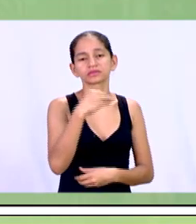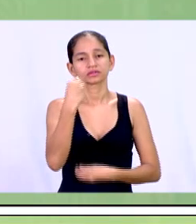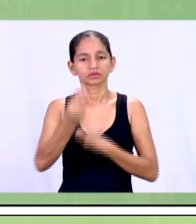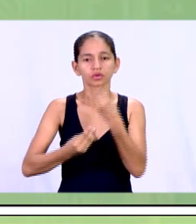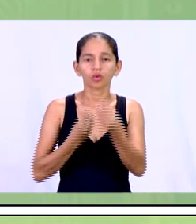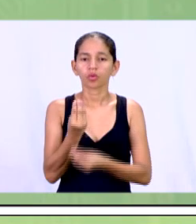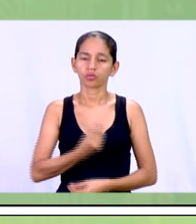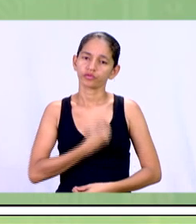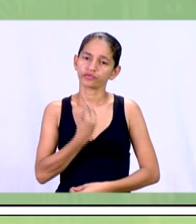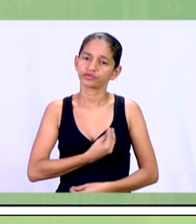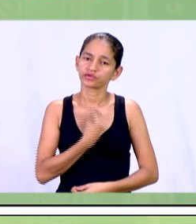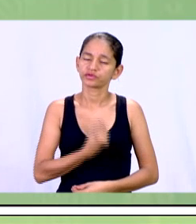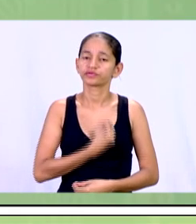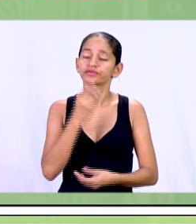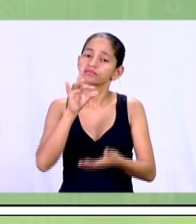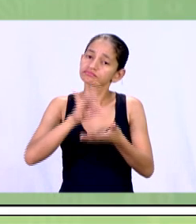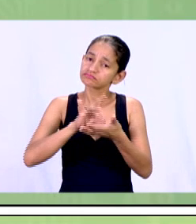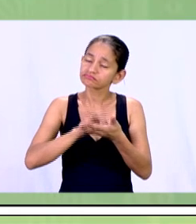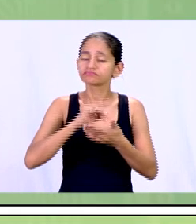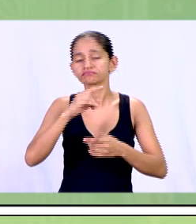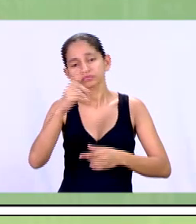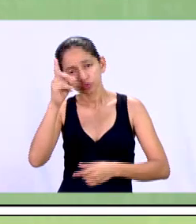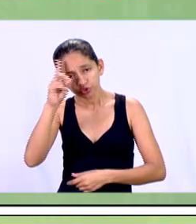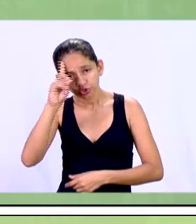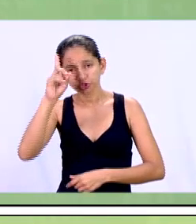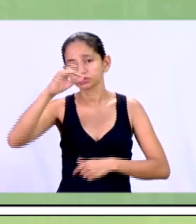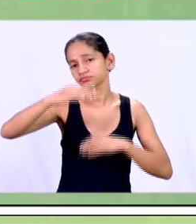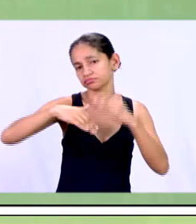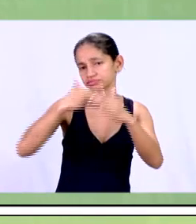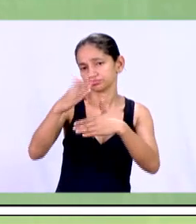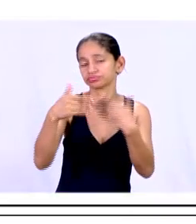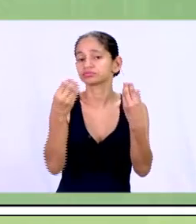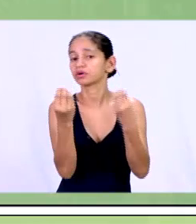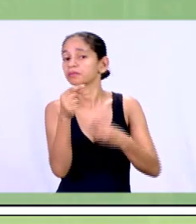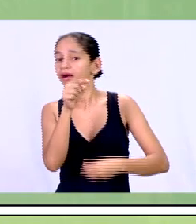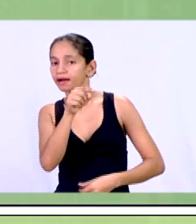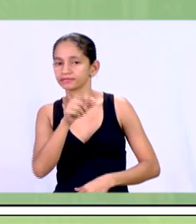partir de como essas pessoas vivem.